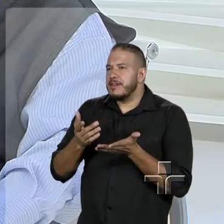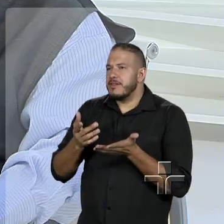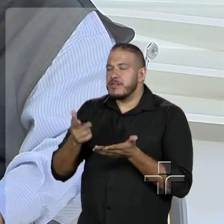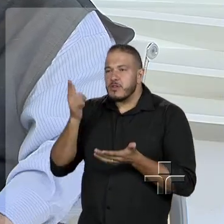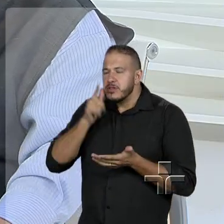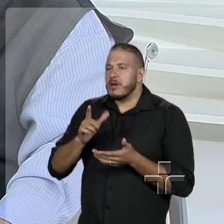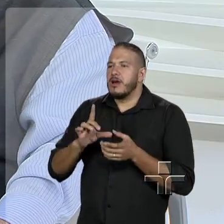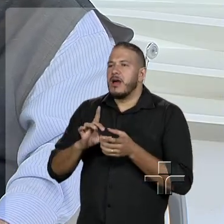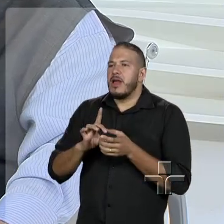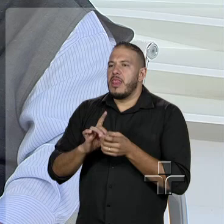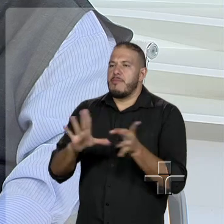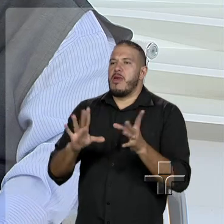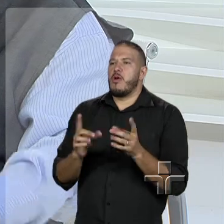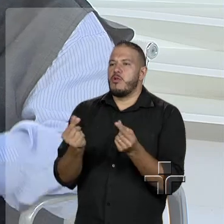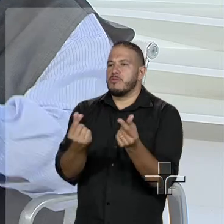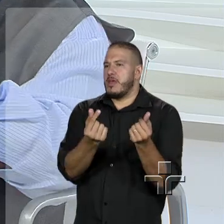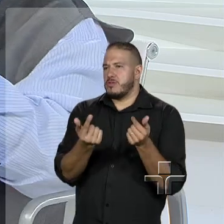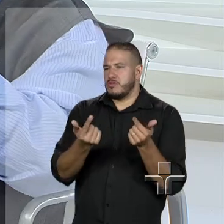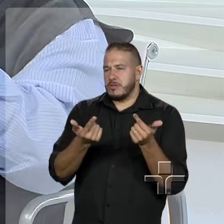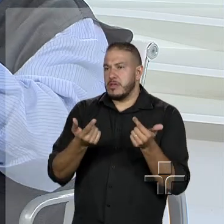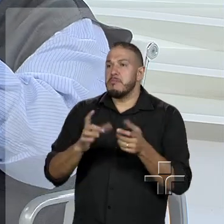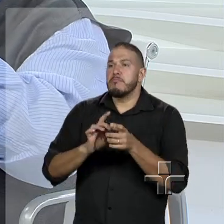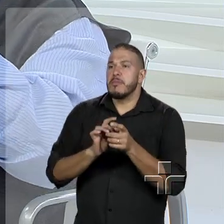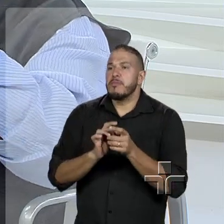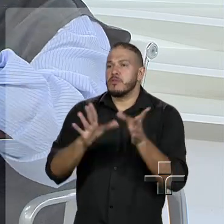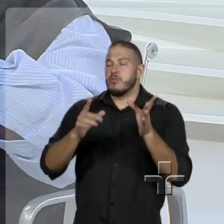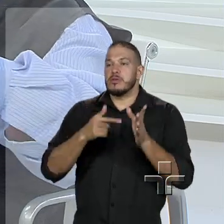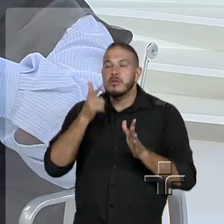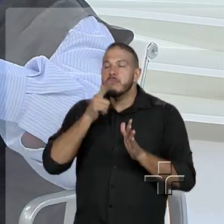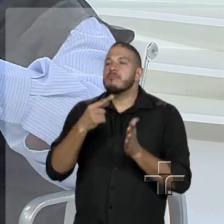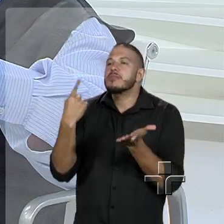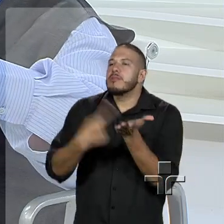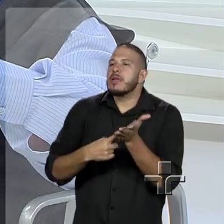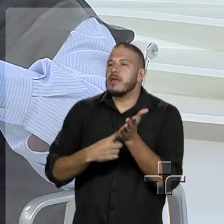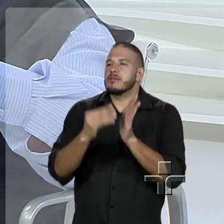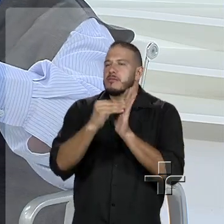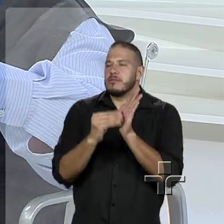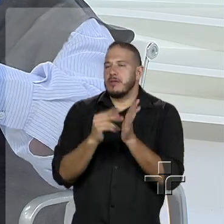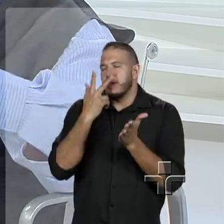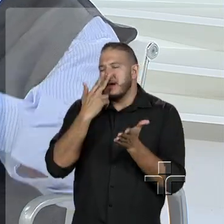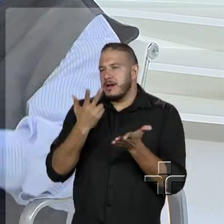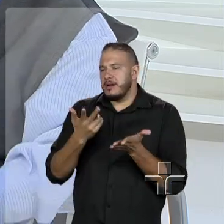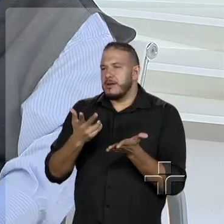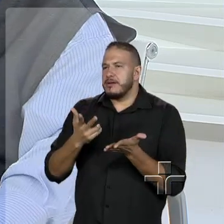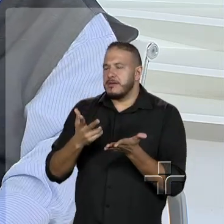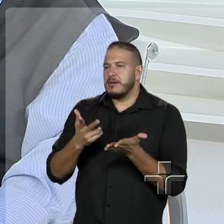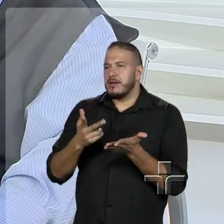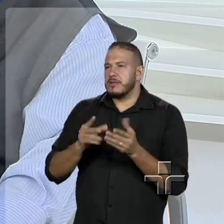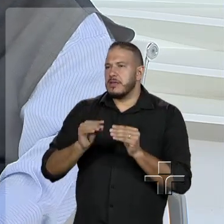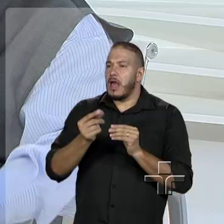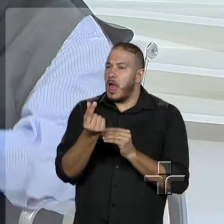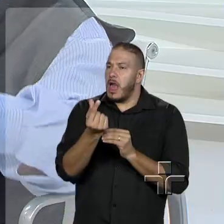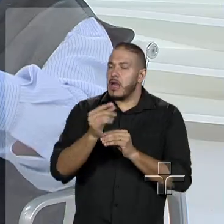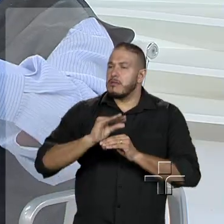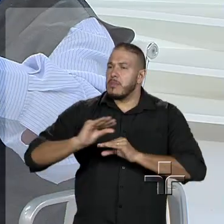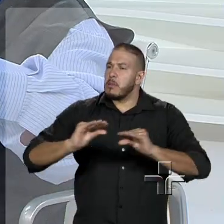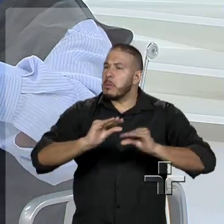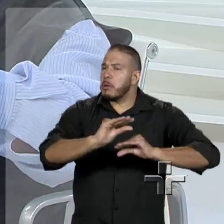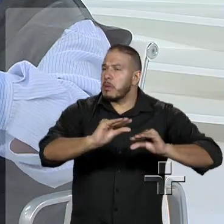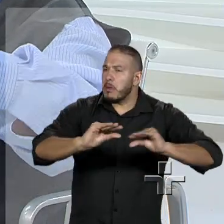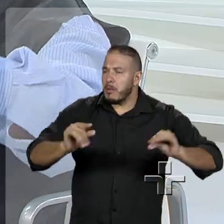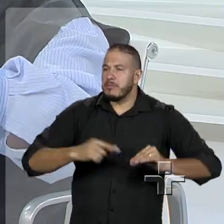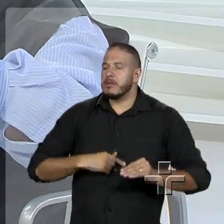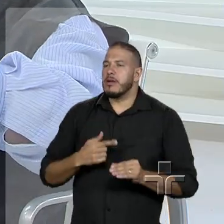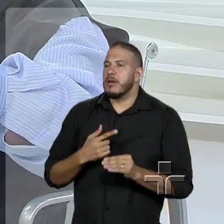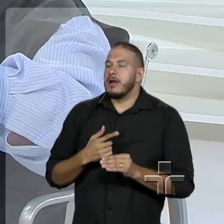liberou todos os preços e permitiu que se estabelecesse a distribuição de renda. Você eliminou